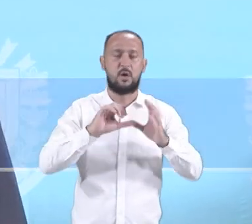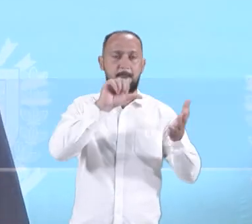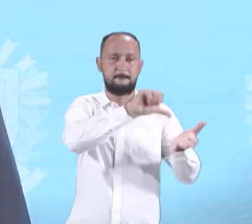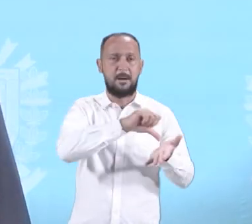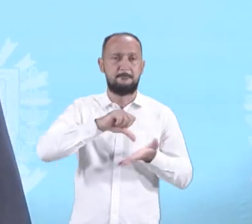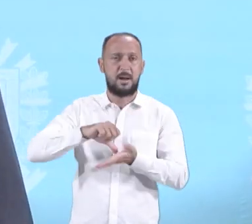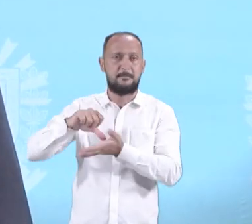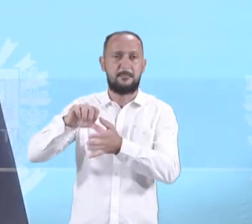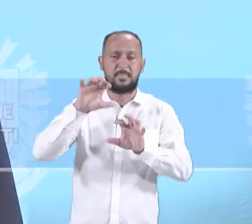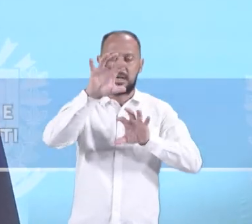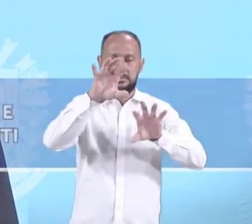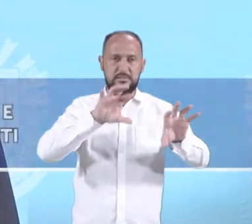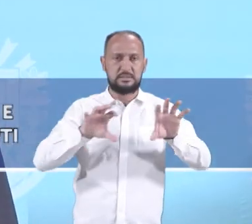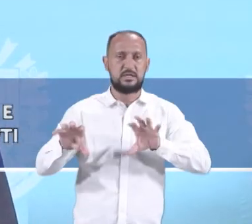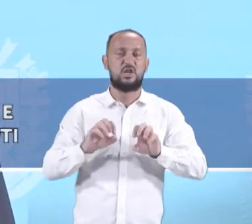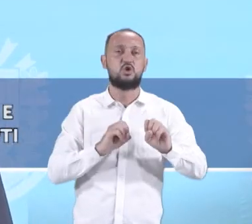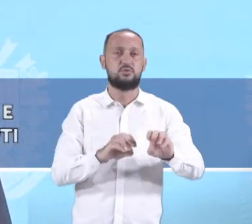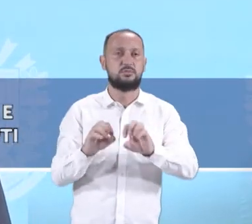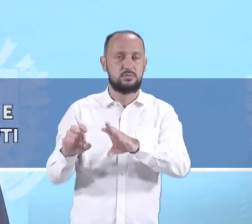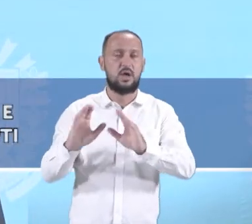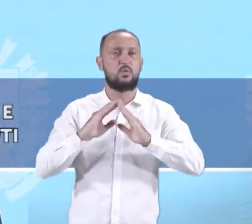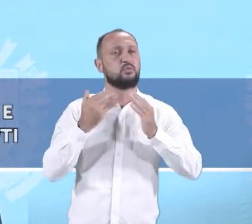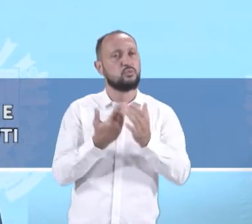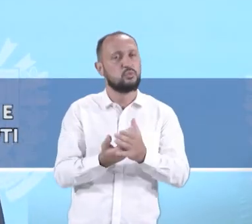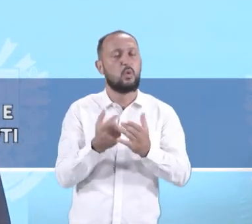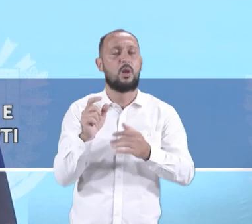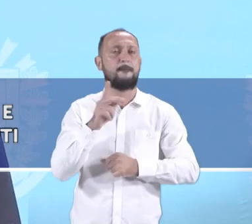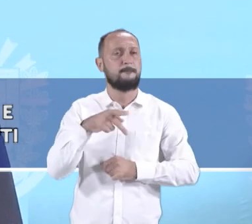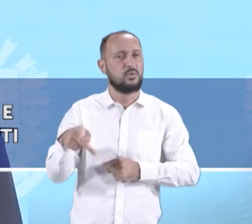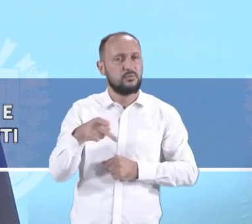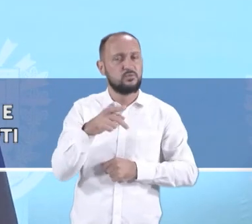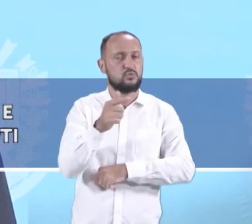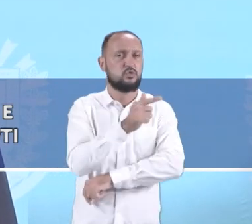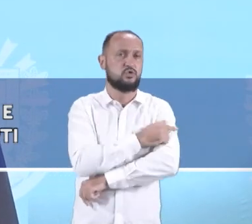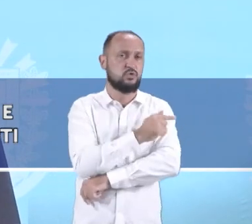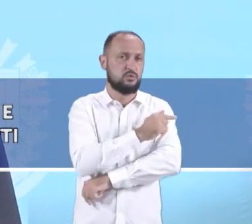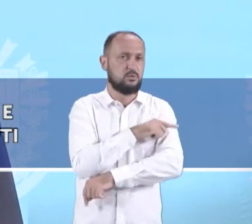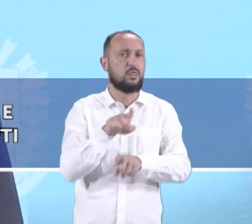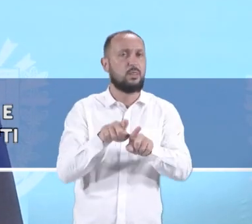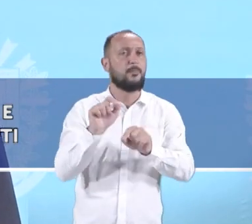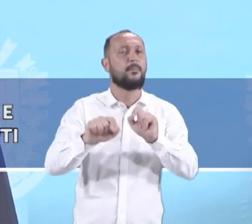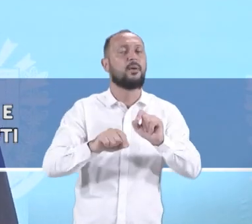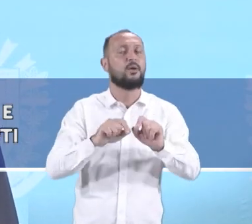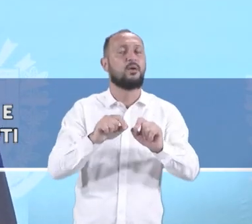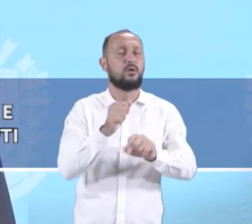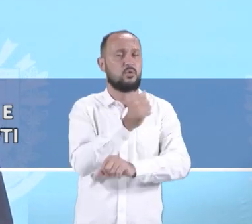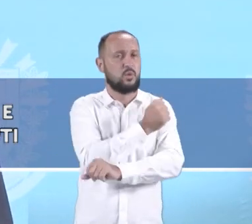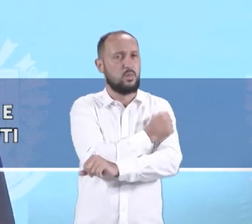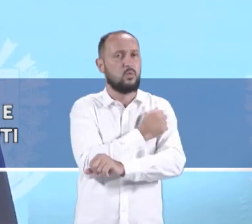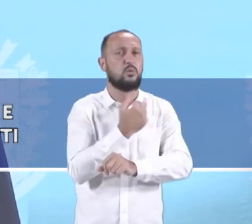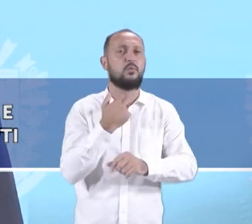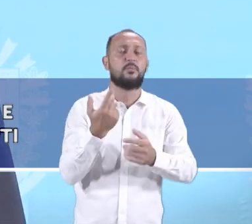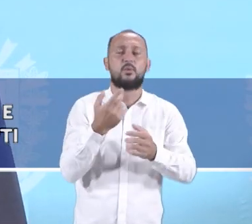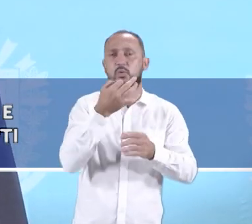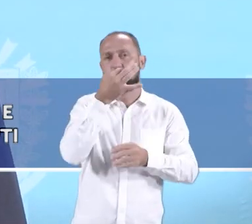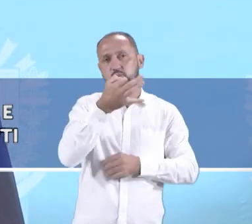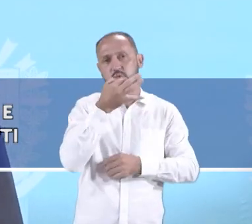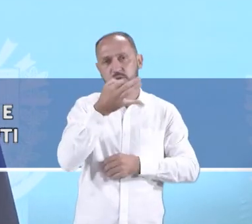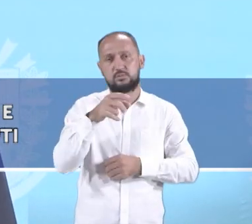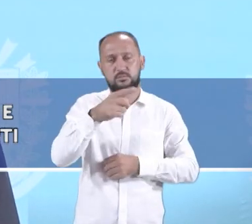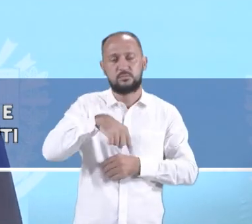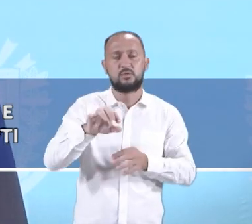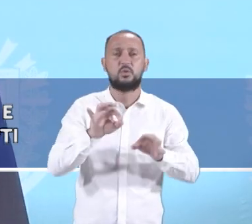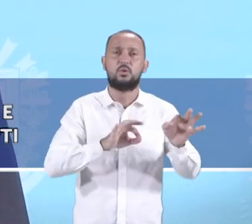nossas regionais de ensino, com todas as nossas escolas, nossos professores, gestores e alunos. Então nós podemos aí, eu dei até